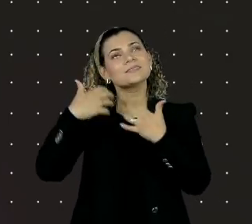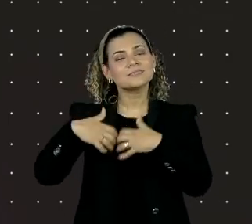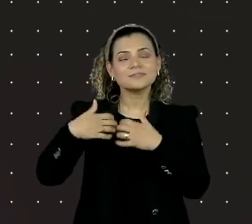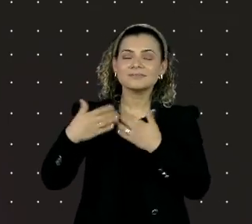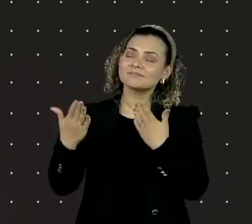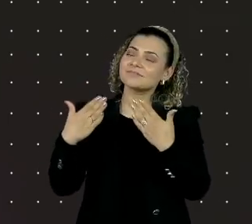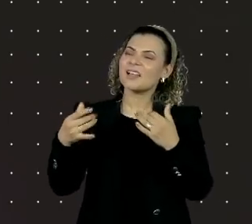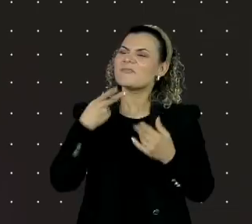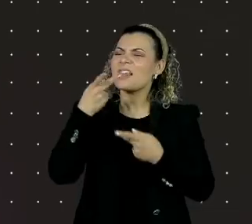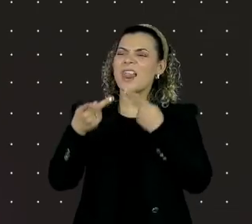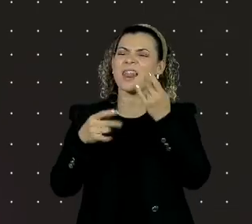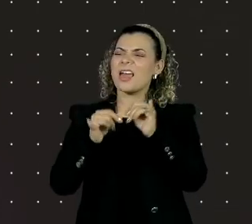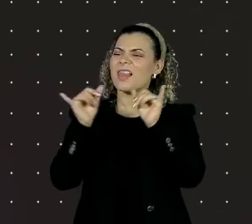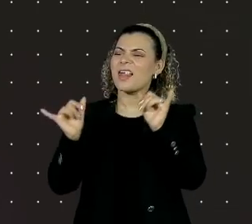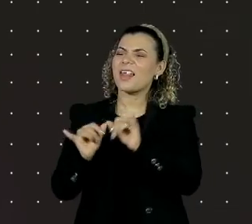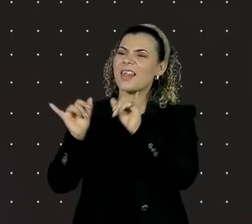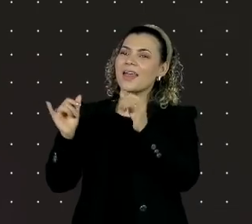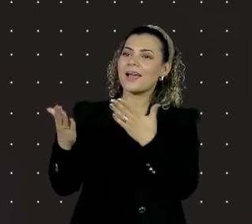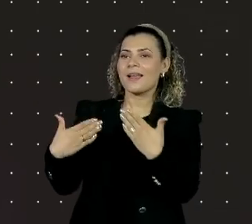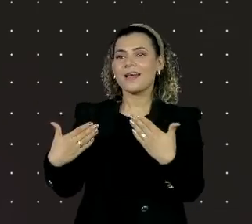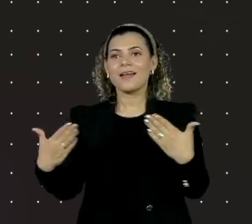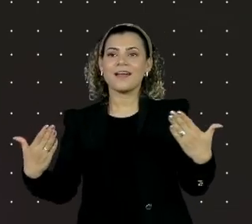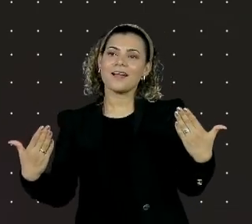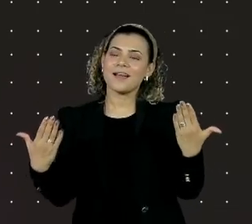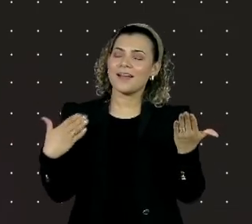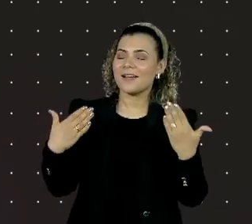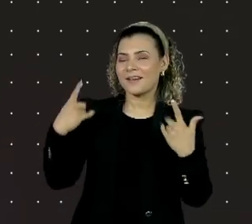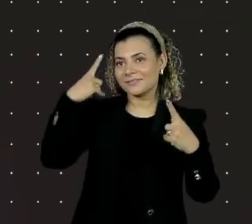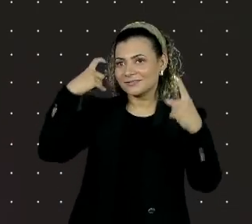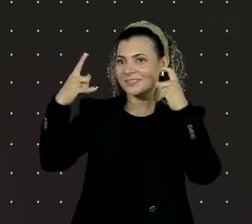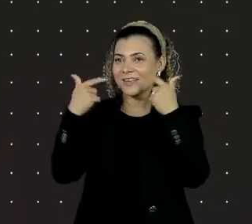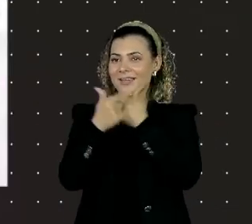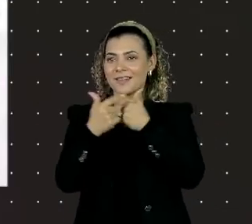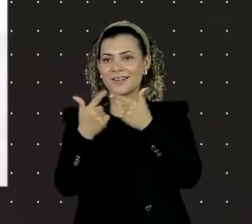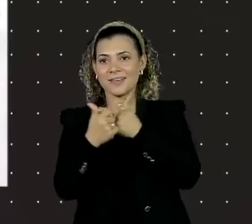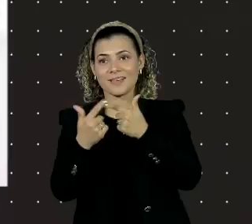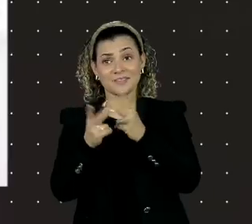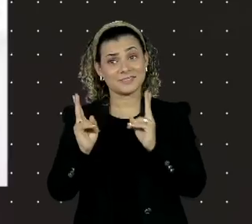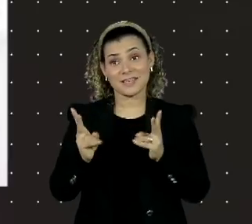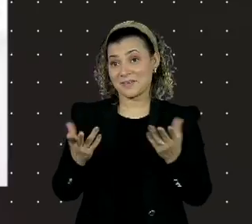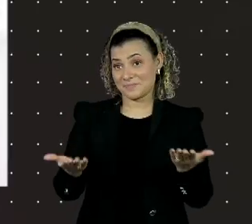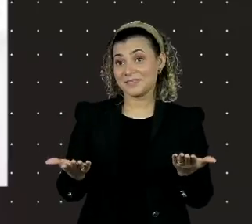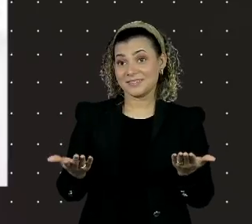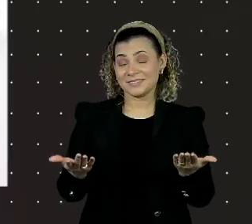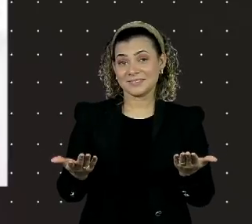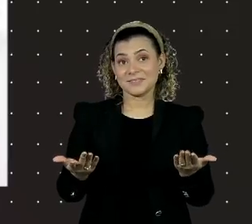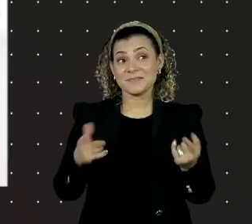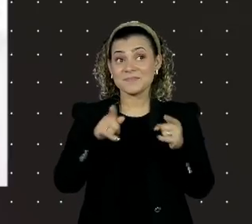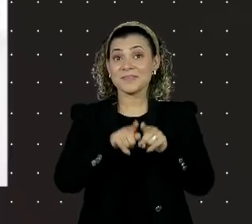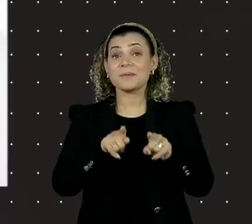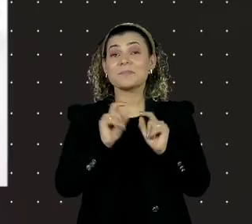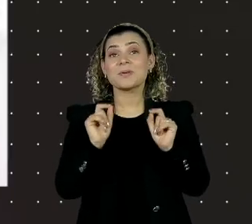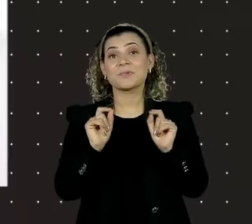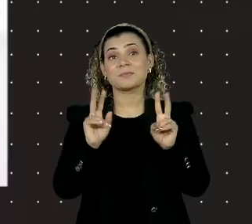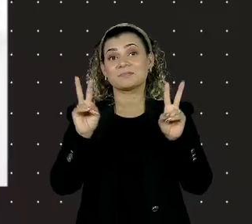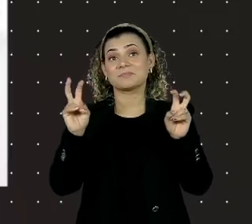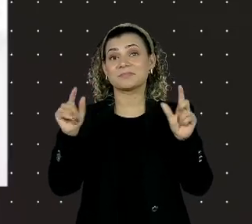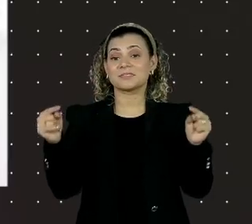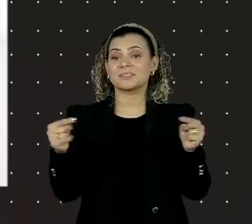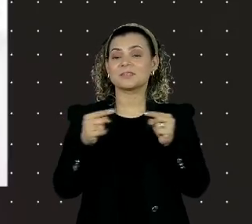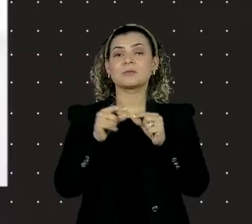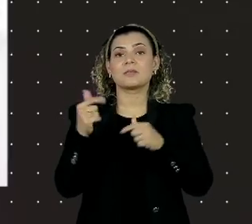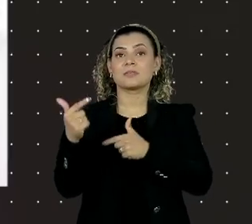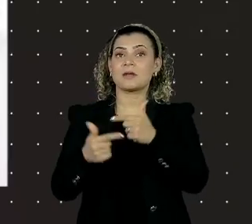besteira, de trocar ideias, de rir muito, né? E também, em relação